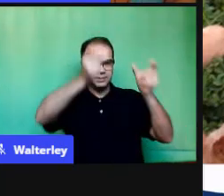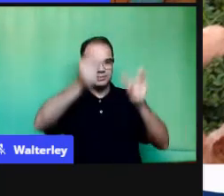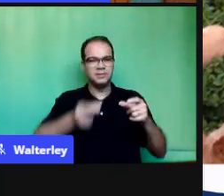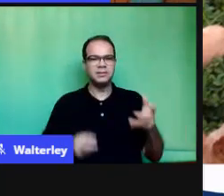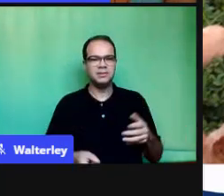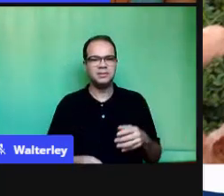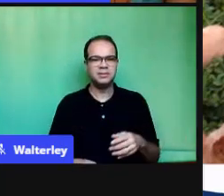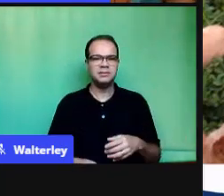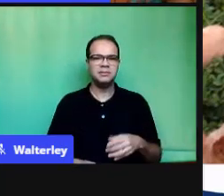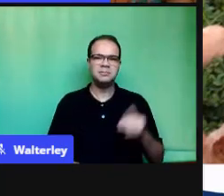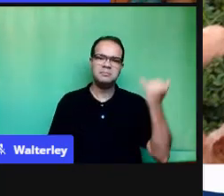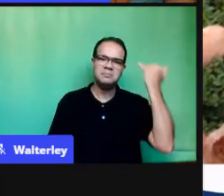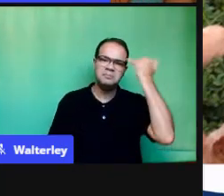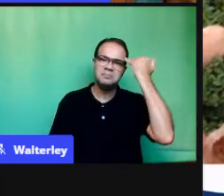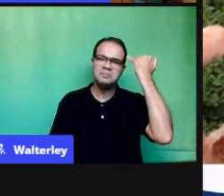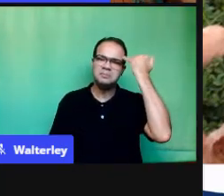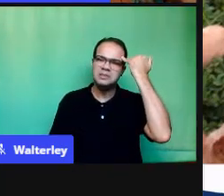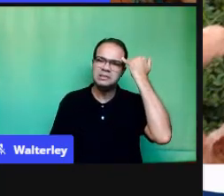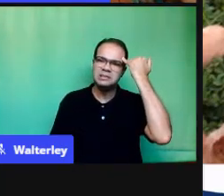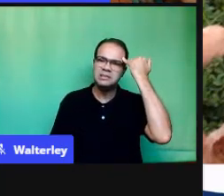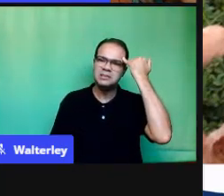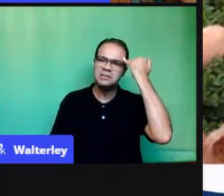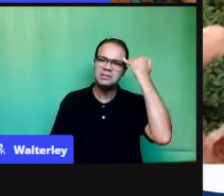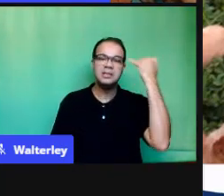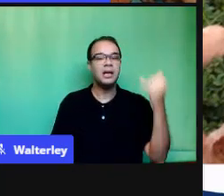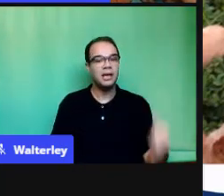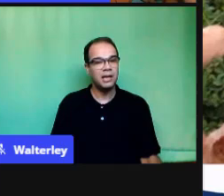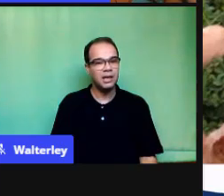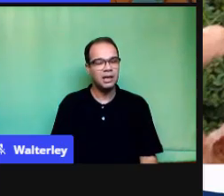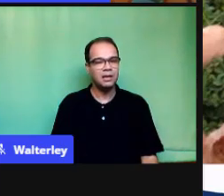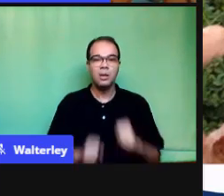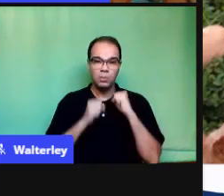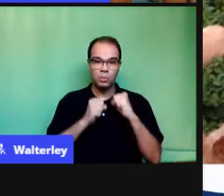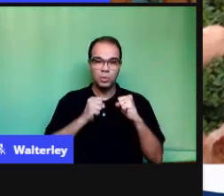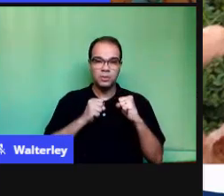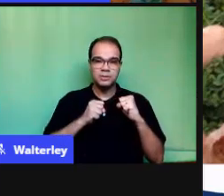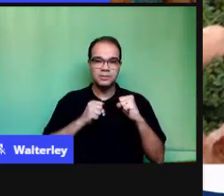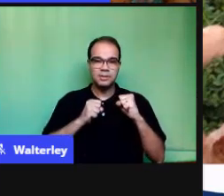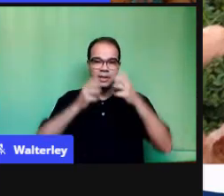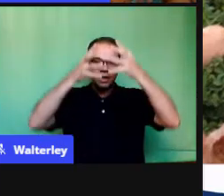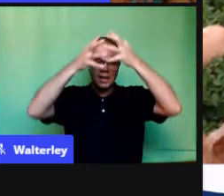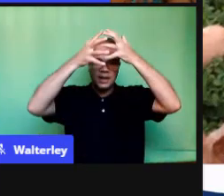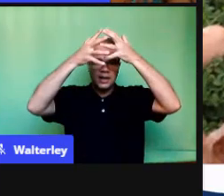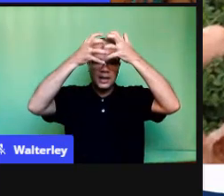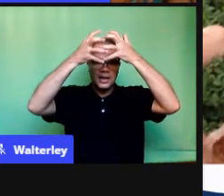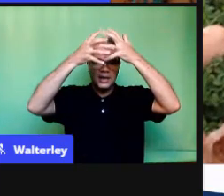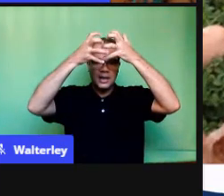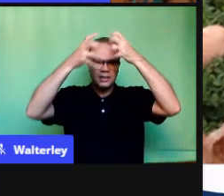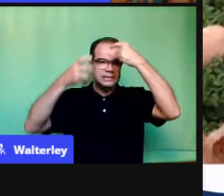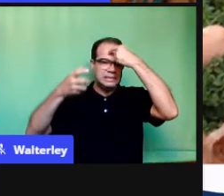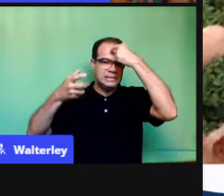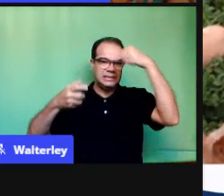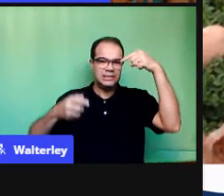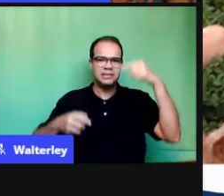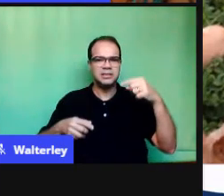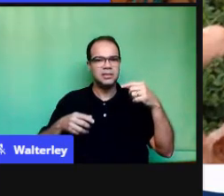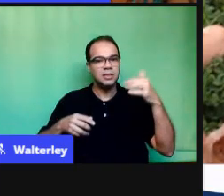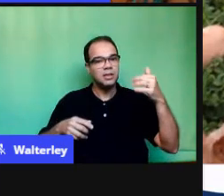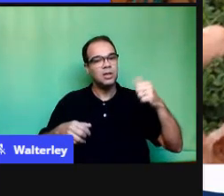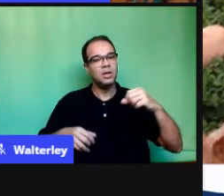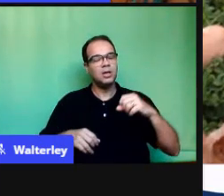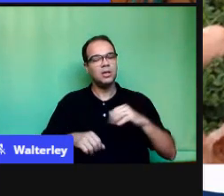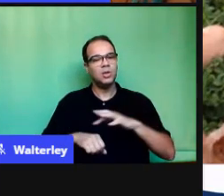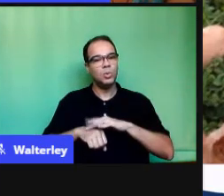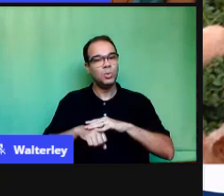ócio não se transforme numa doença mental, né, num sofrimento mental. Então, nos parques zoológicos,